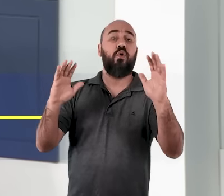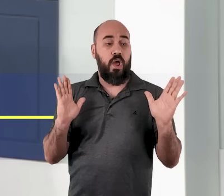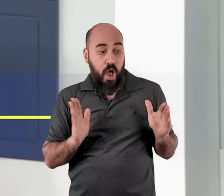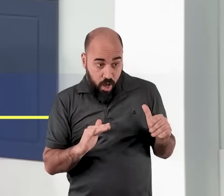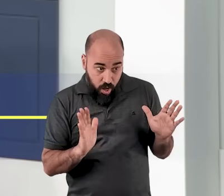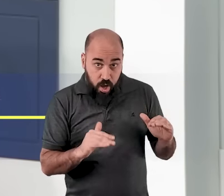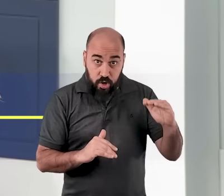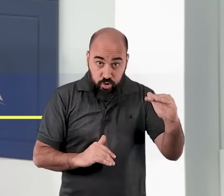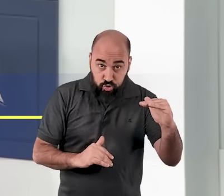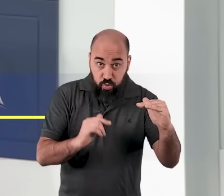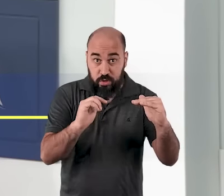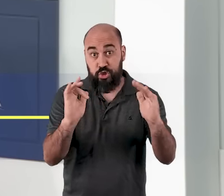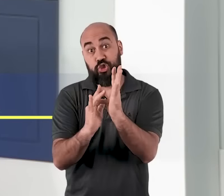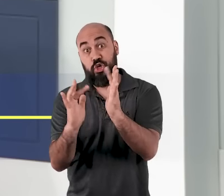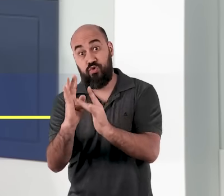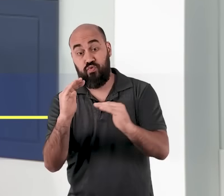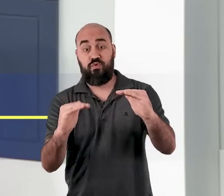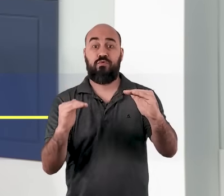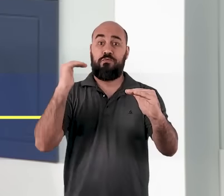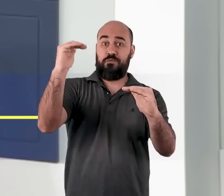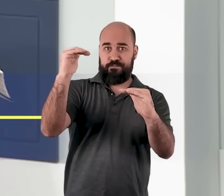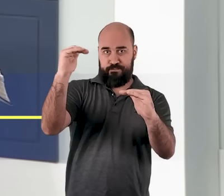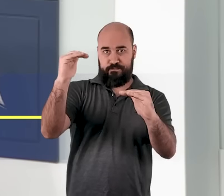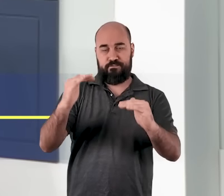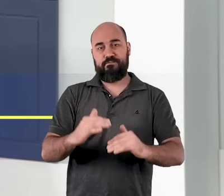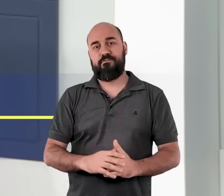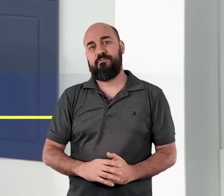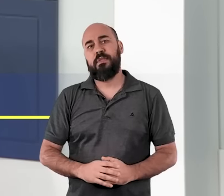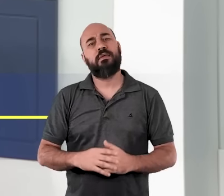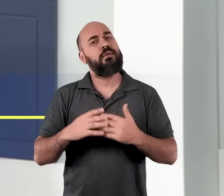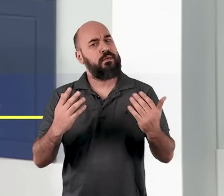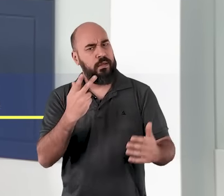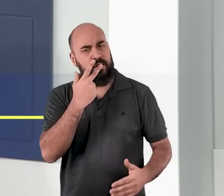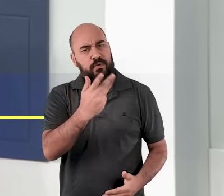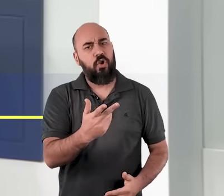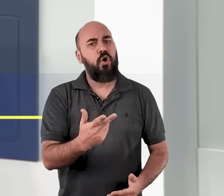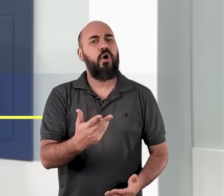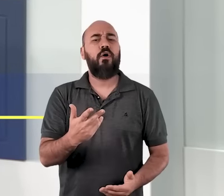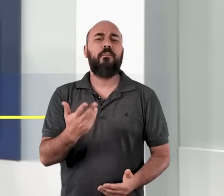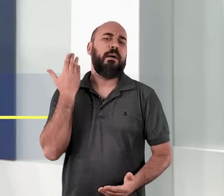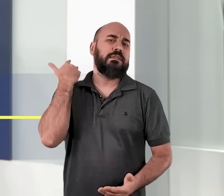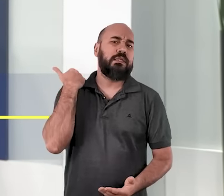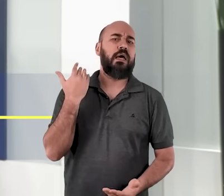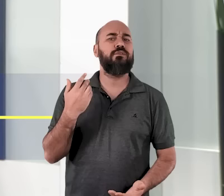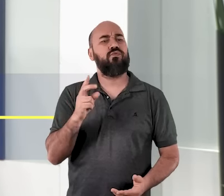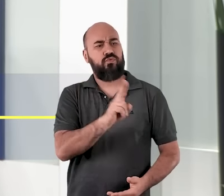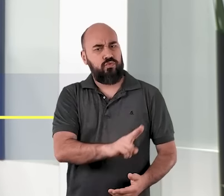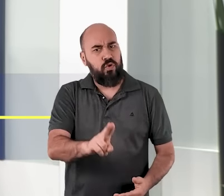nos falou no passado através de anjos, e muitas vezes, é claro, usando homens também, os